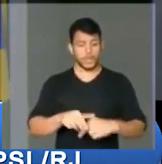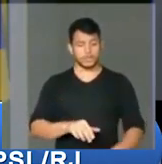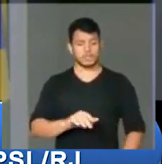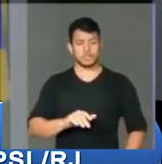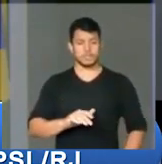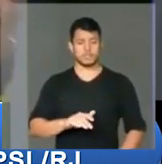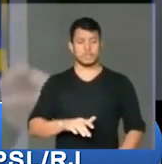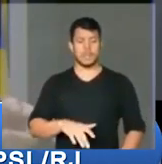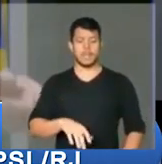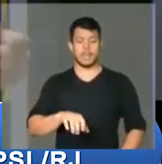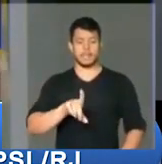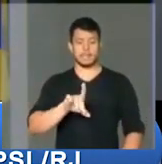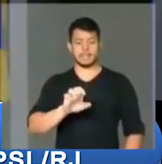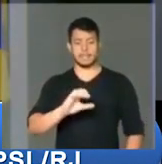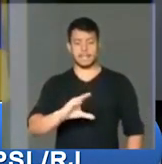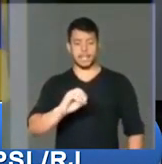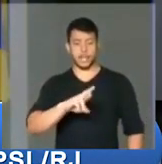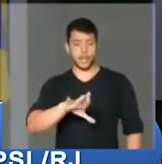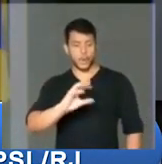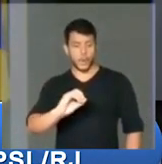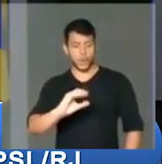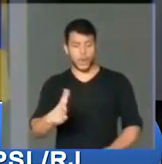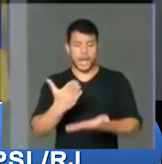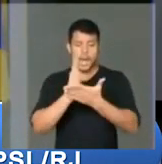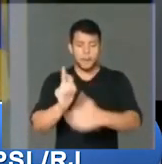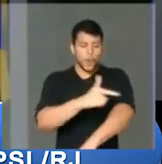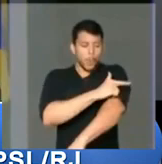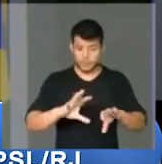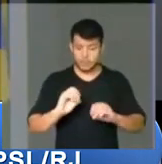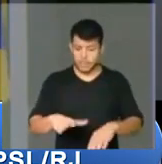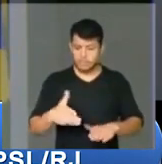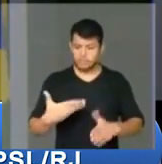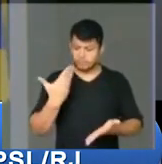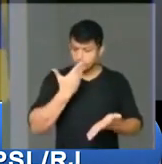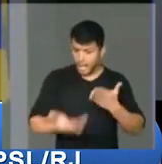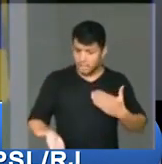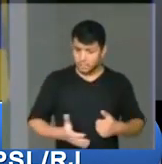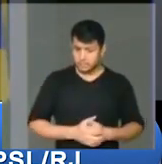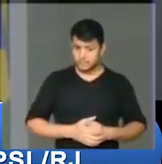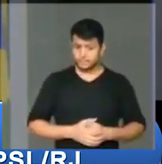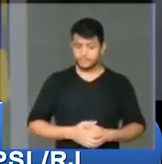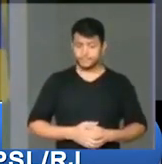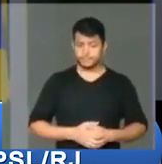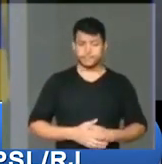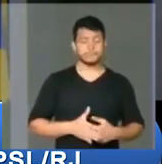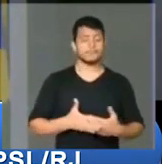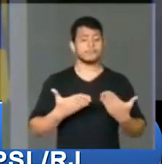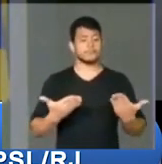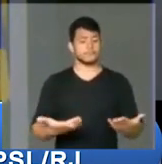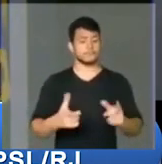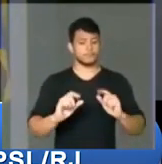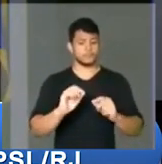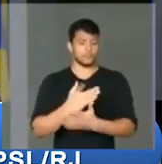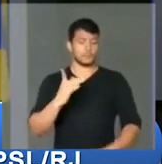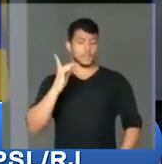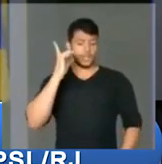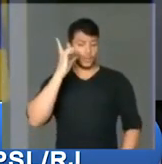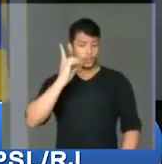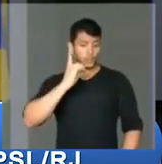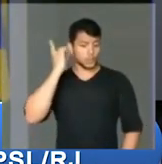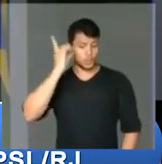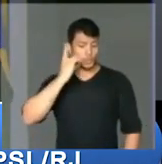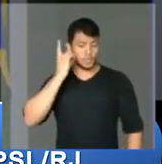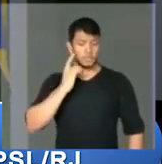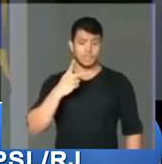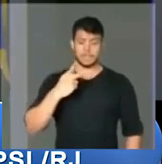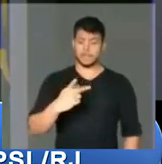reportagens e de investigações que ainda estão em andamento. E recentemente, um deputado do PT